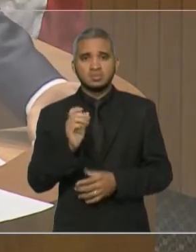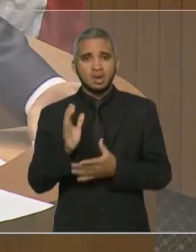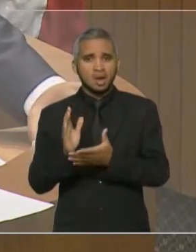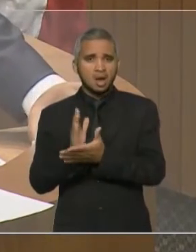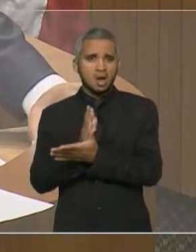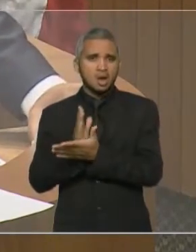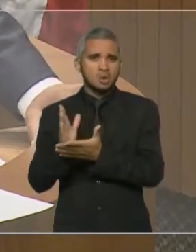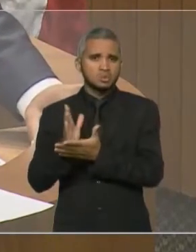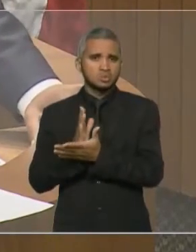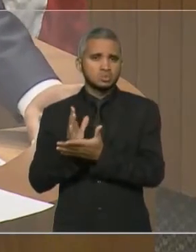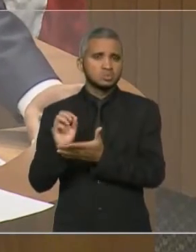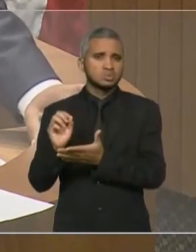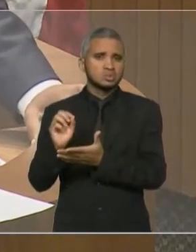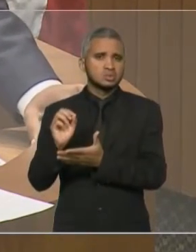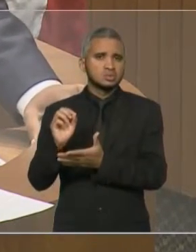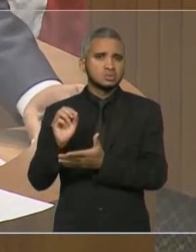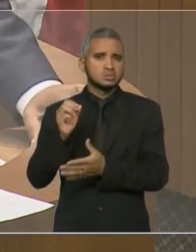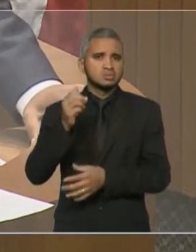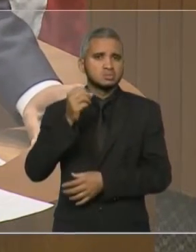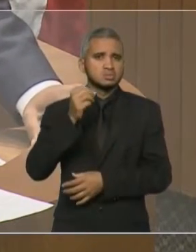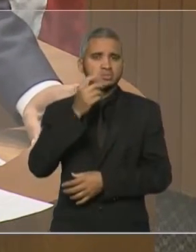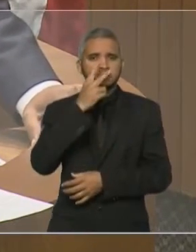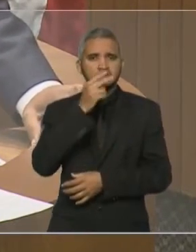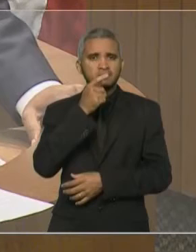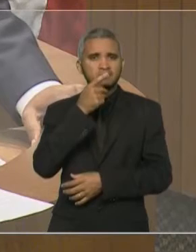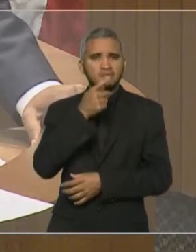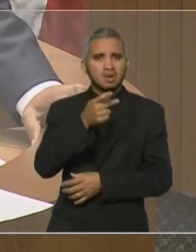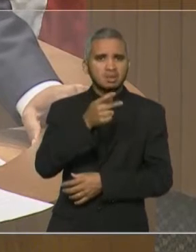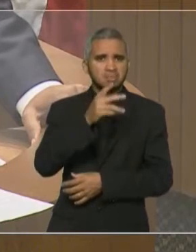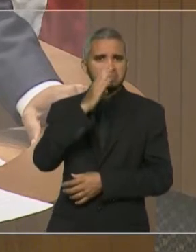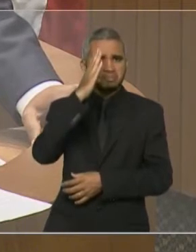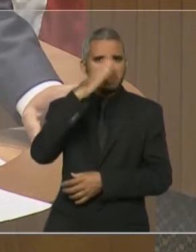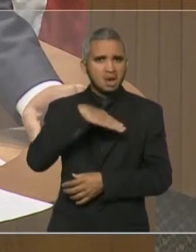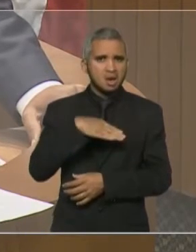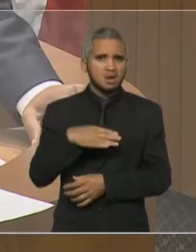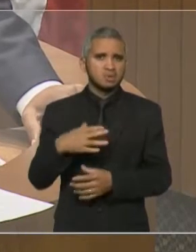Foi mal dito, colocando como uma coisa maléfica.